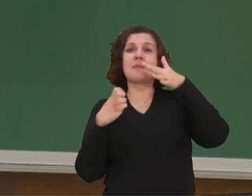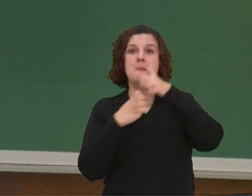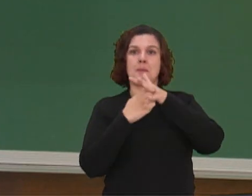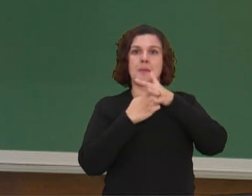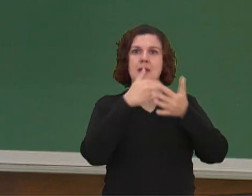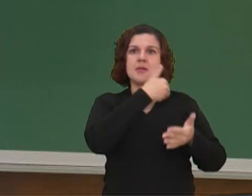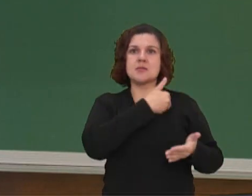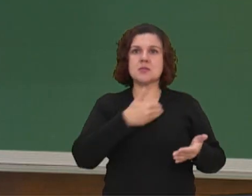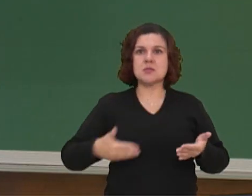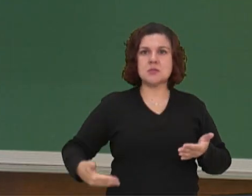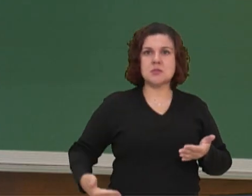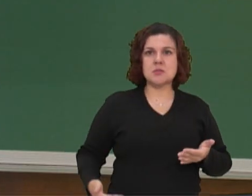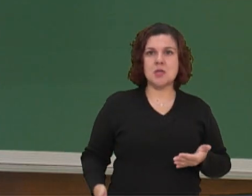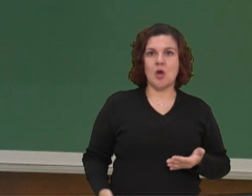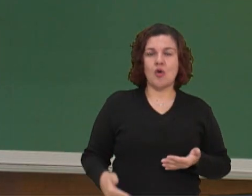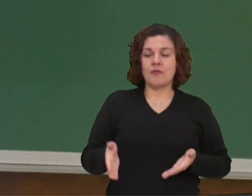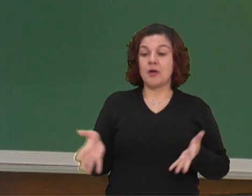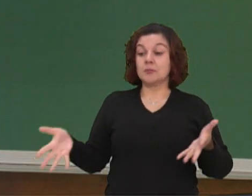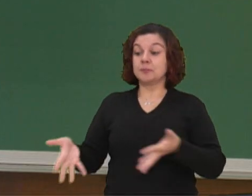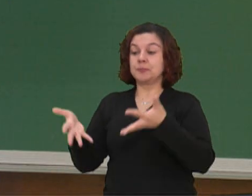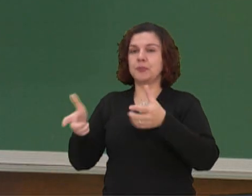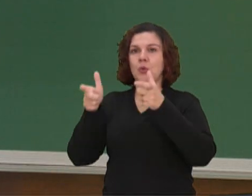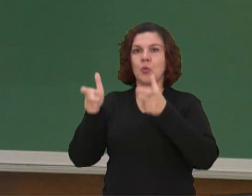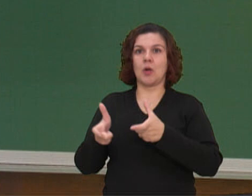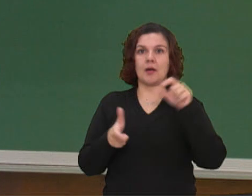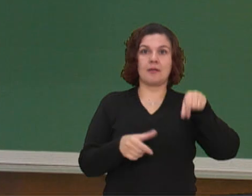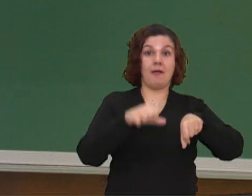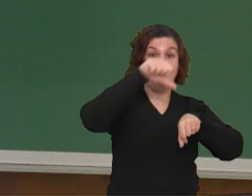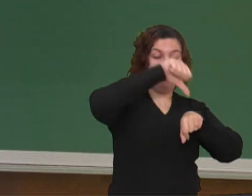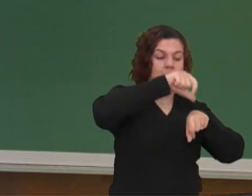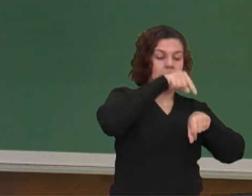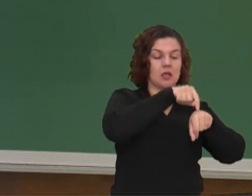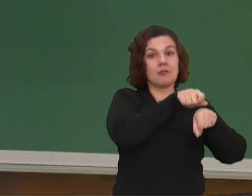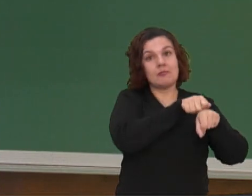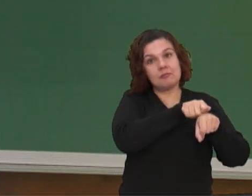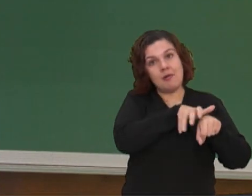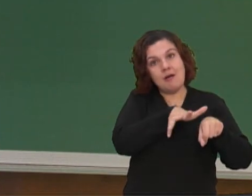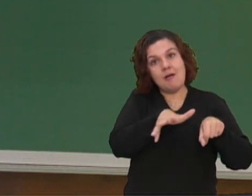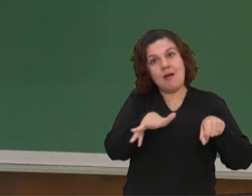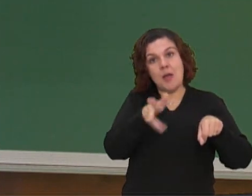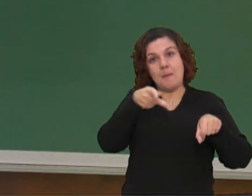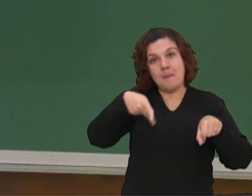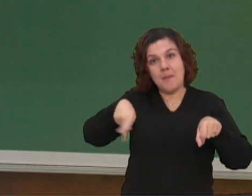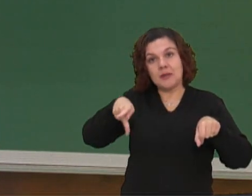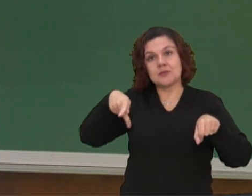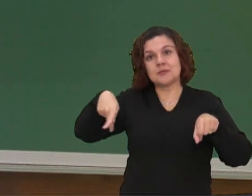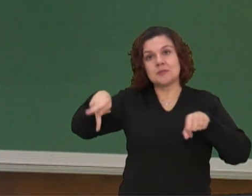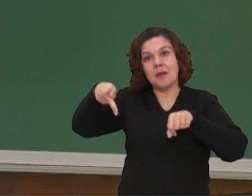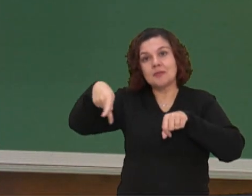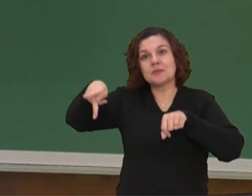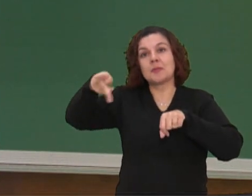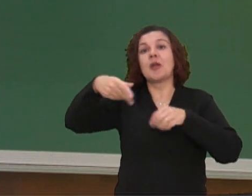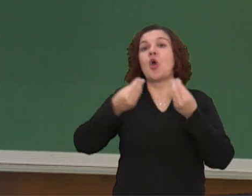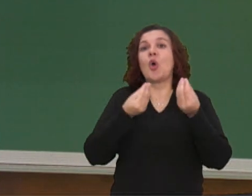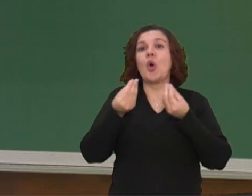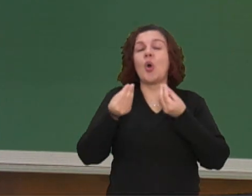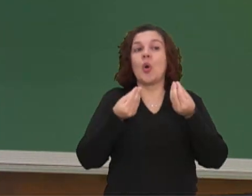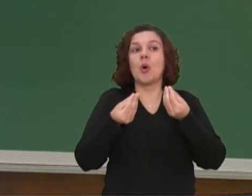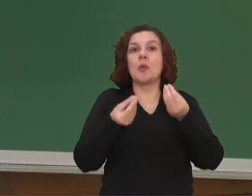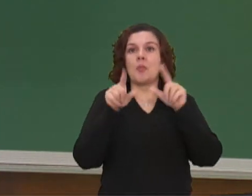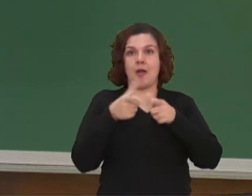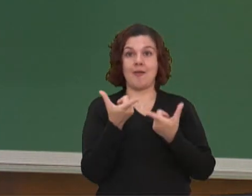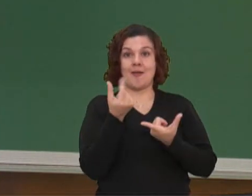essas indústrias saiam dessas áreas onde estavam concentradas e se espalhem pelo mundo? O que nós vamos ter?